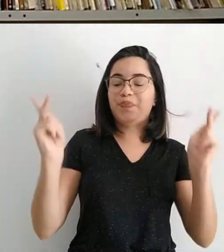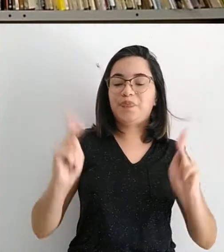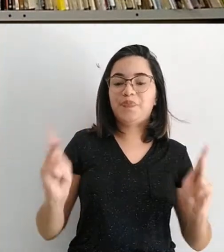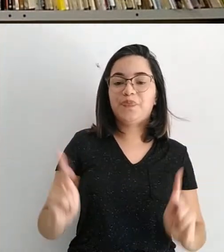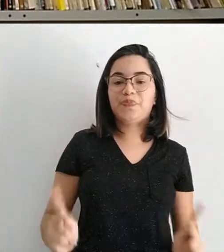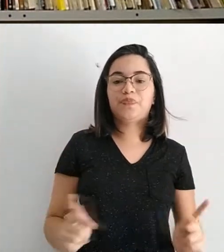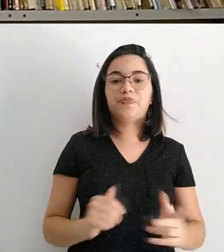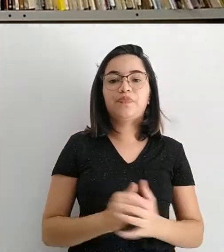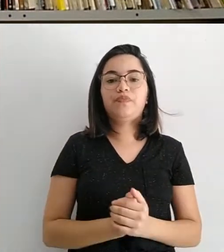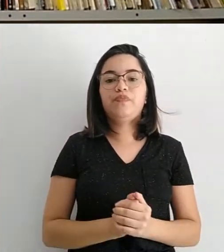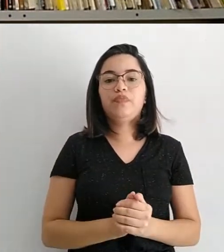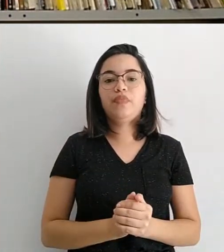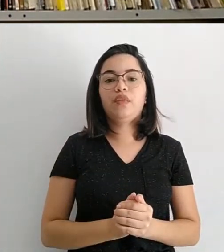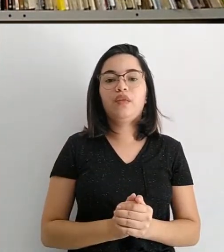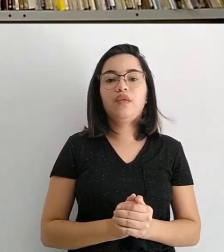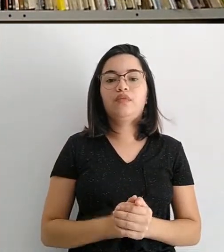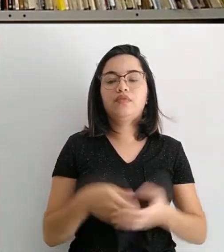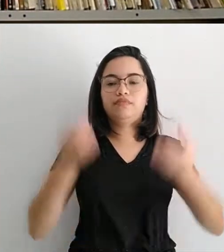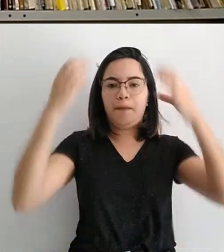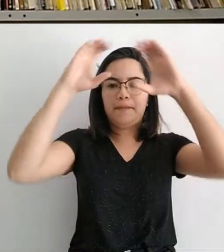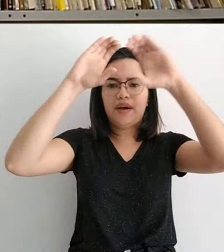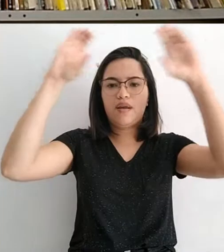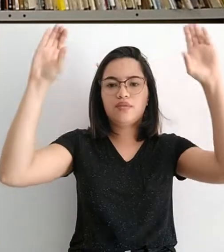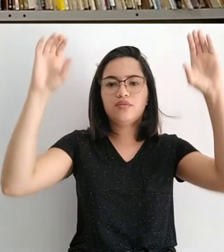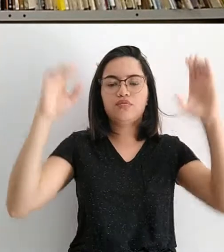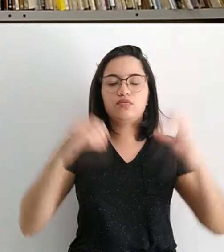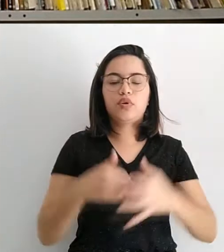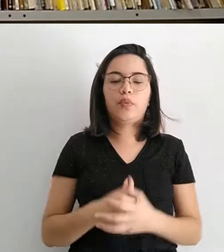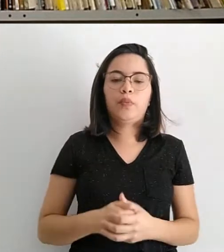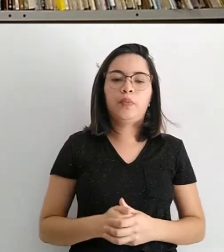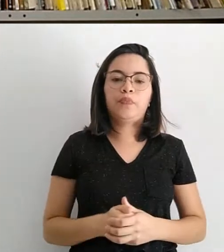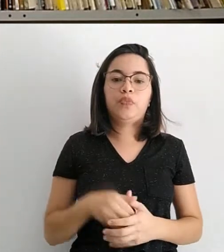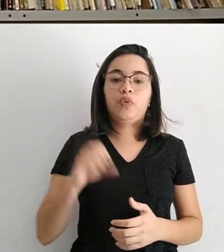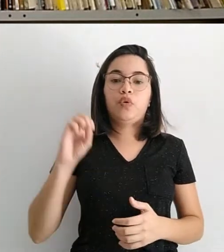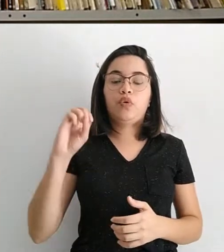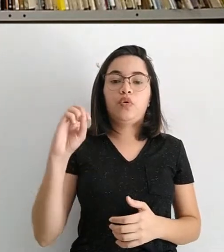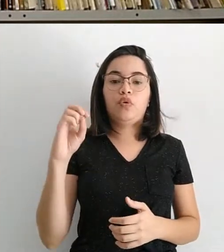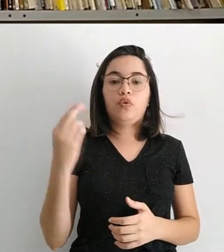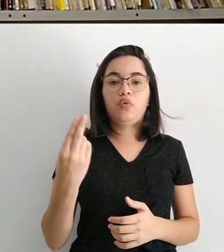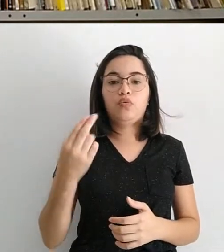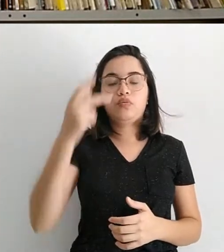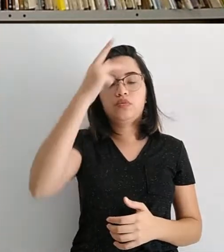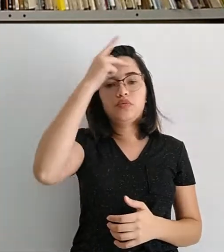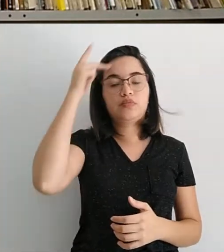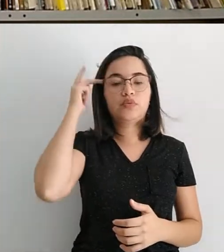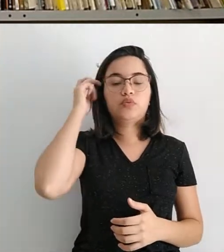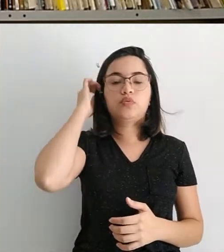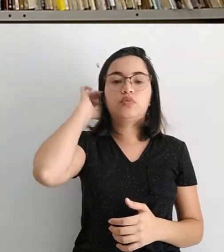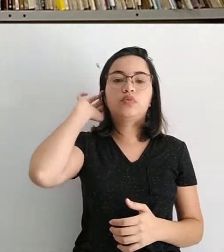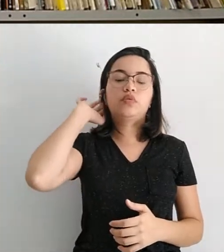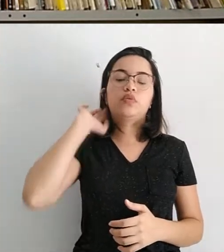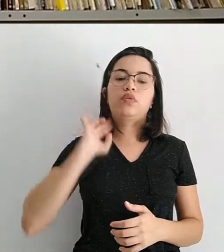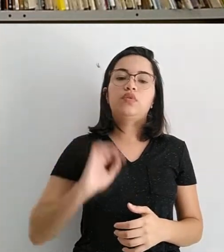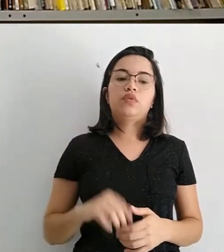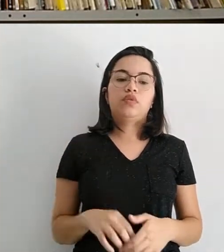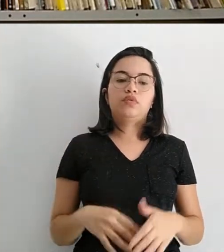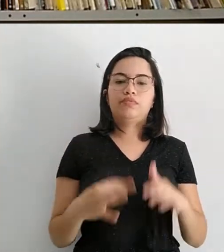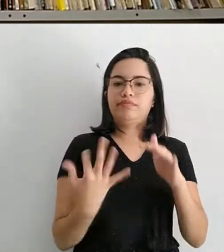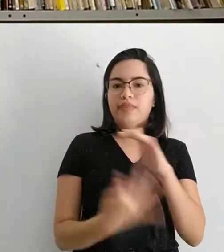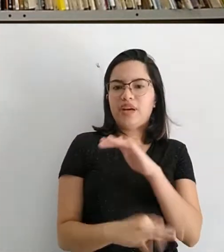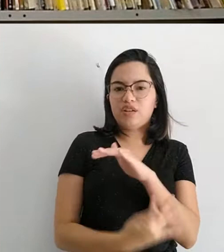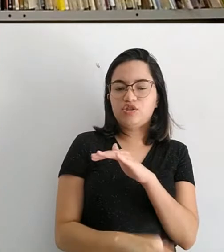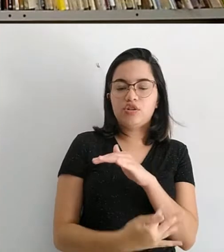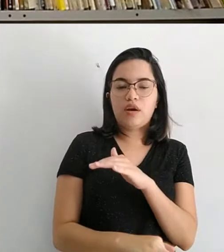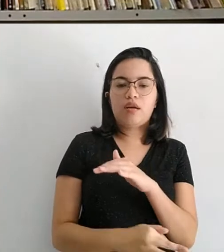paz, de um paraíso, ou aqueles que estão no estado de condenação, no